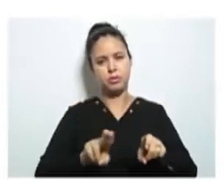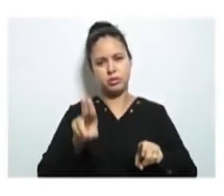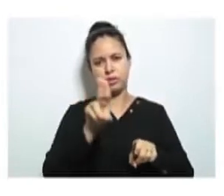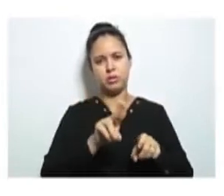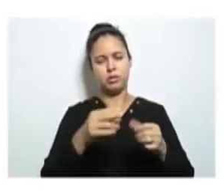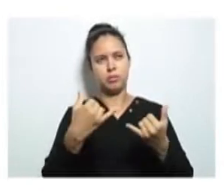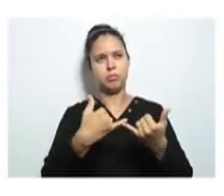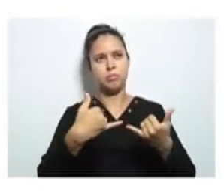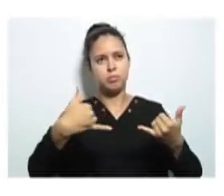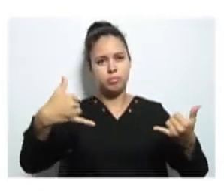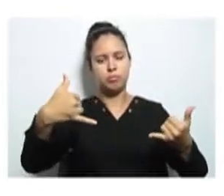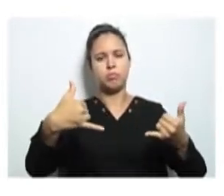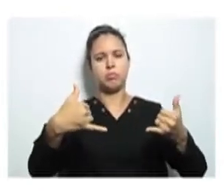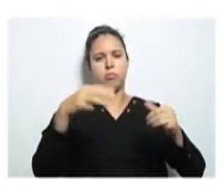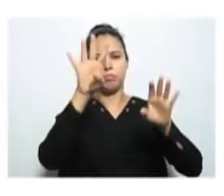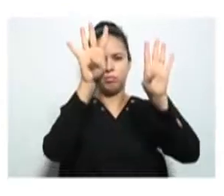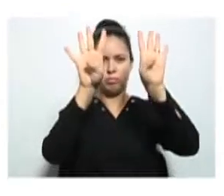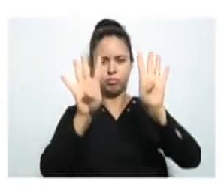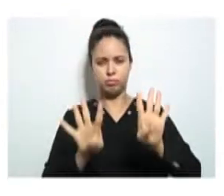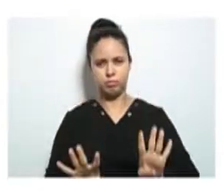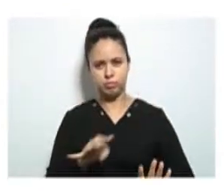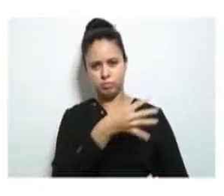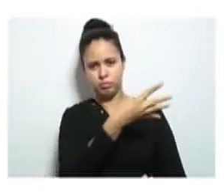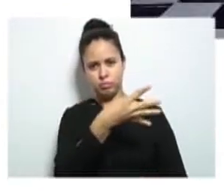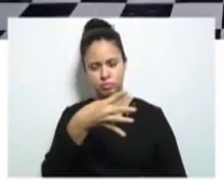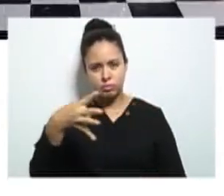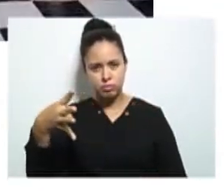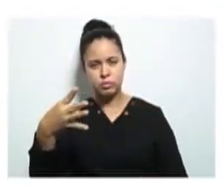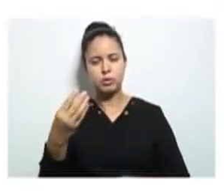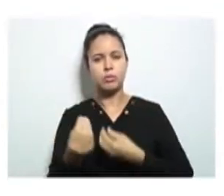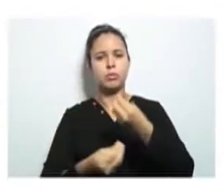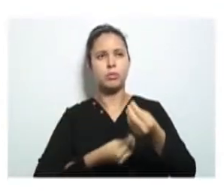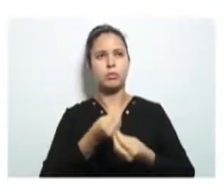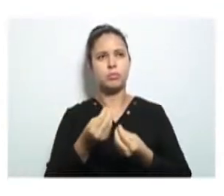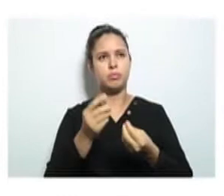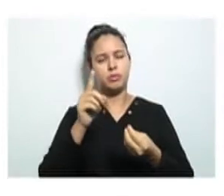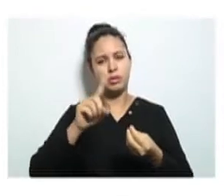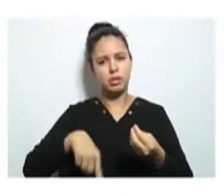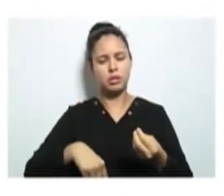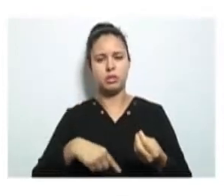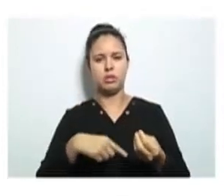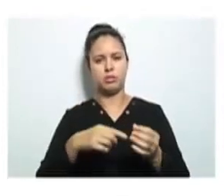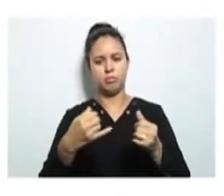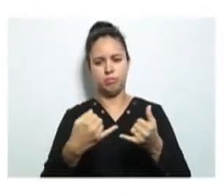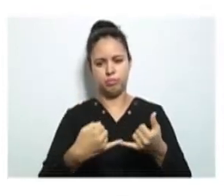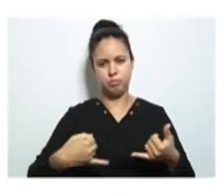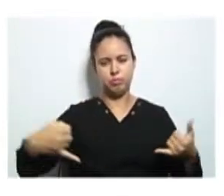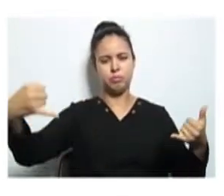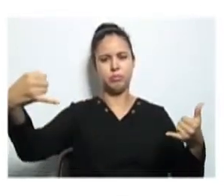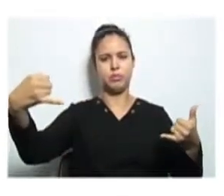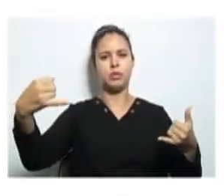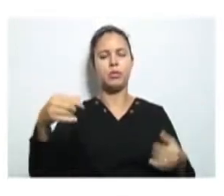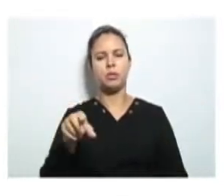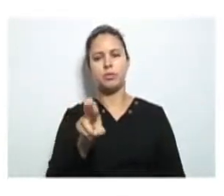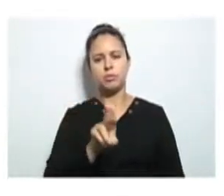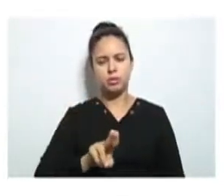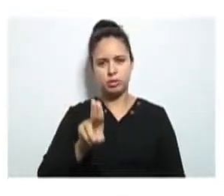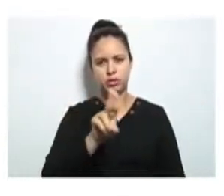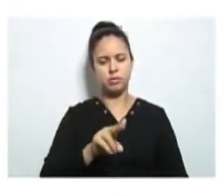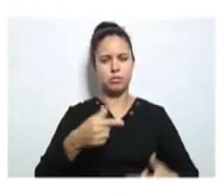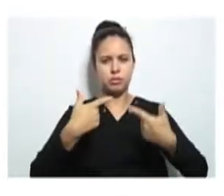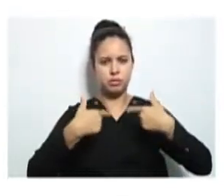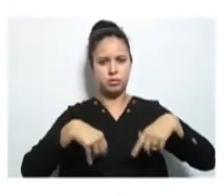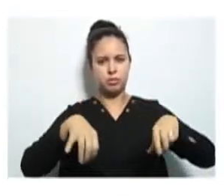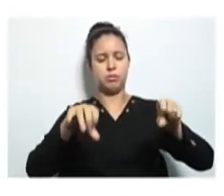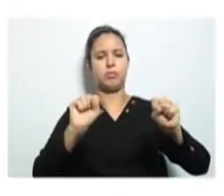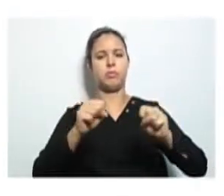válvulas e painéis de programação. A programação era feita por painéis, através de fios. Utilizava a linguagem de máquina e